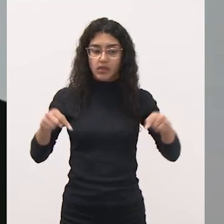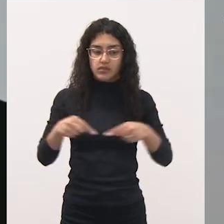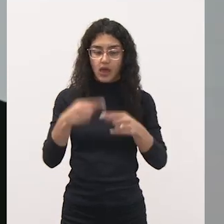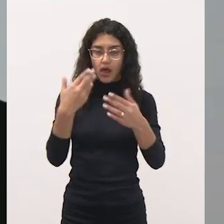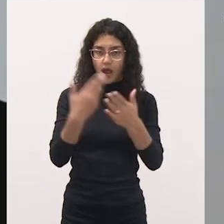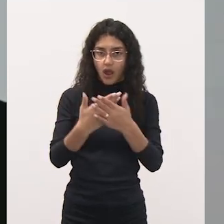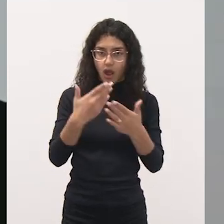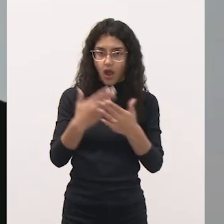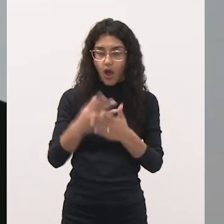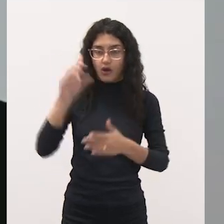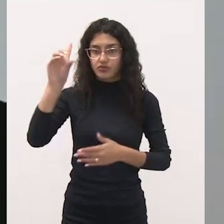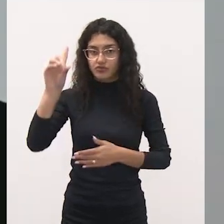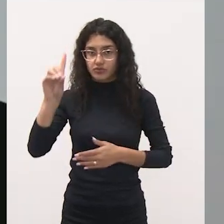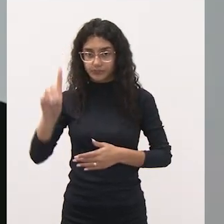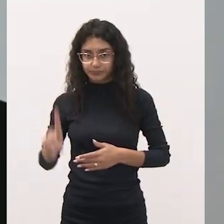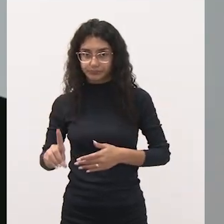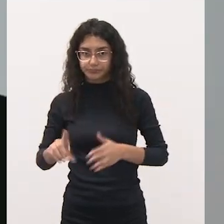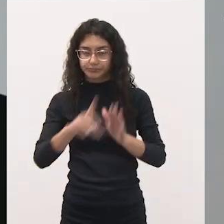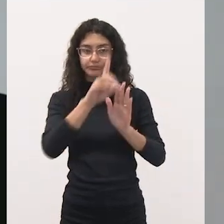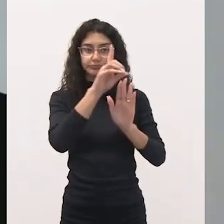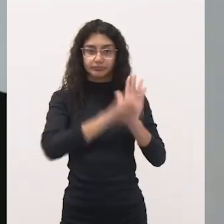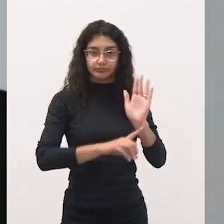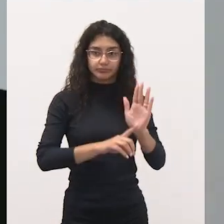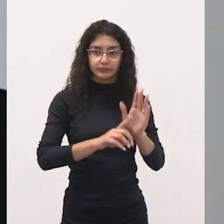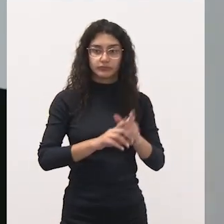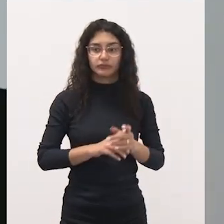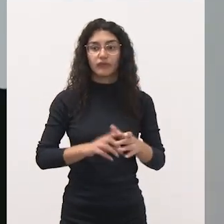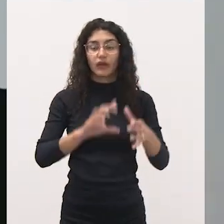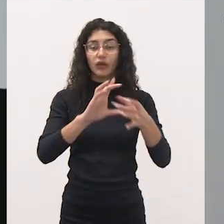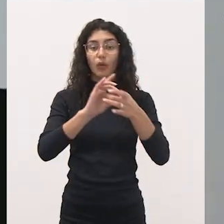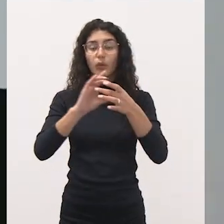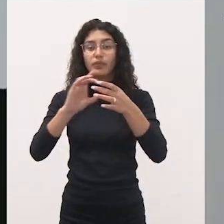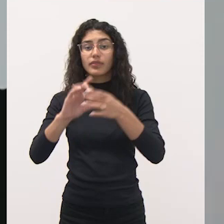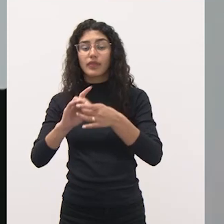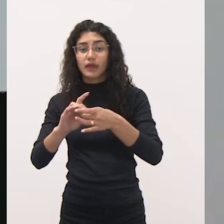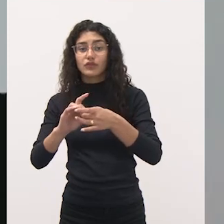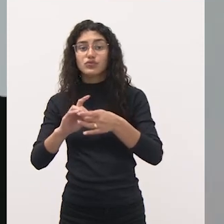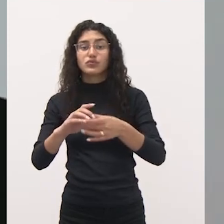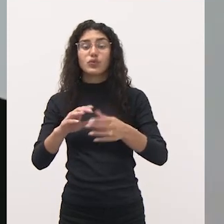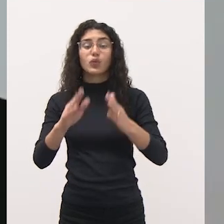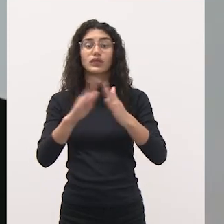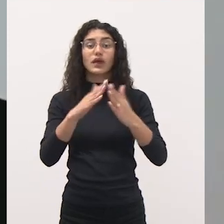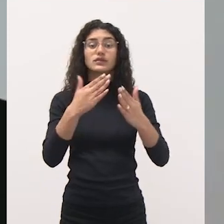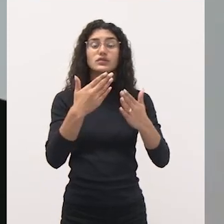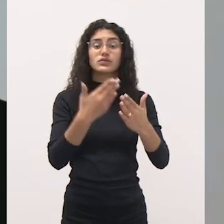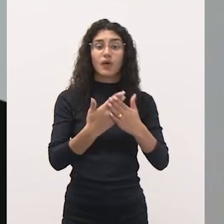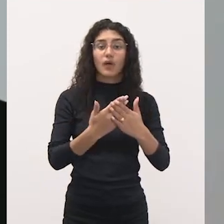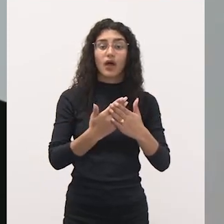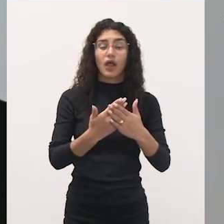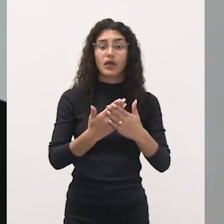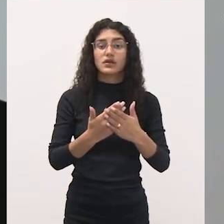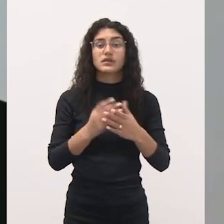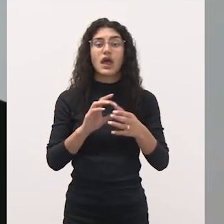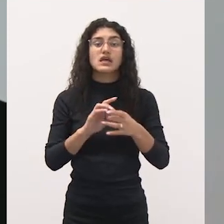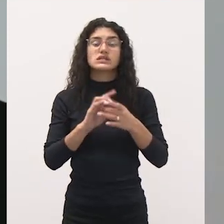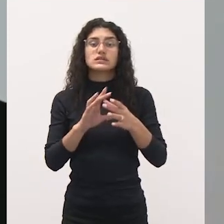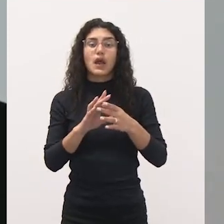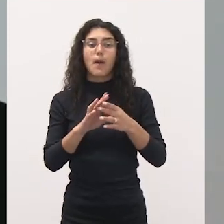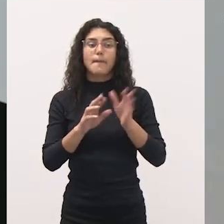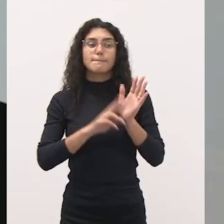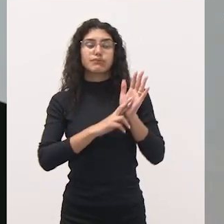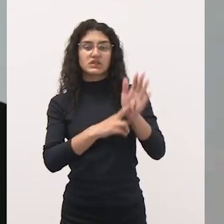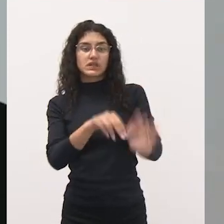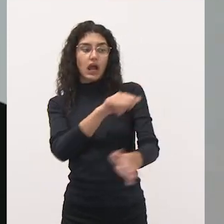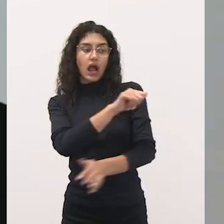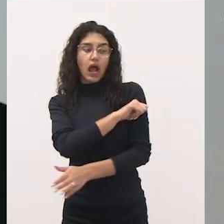direitos das pessoas com deficiência em contextos escolares sem expor estudantes ou colaboradores